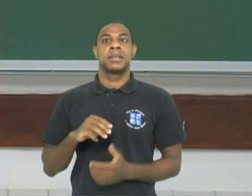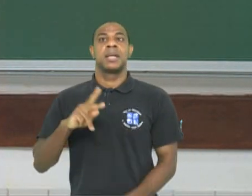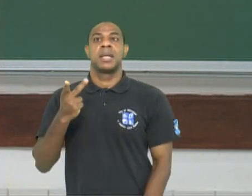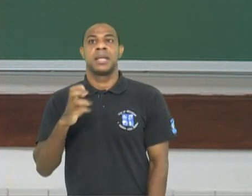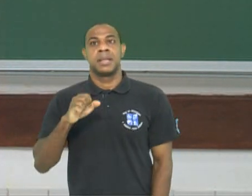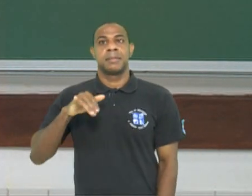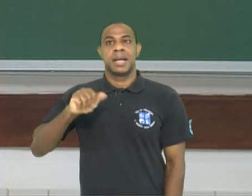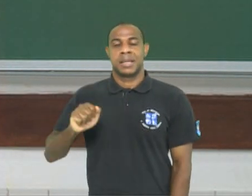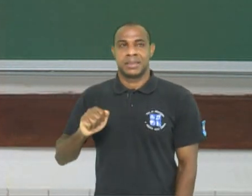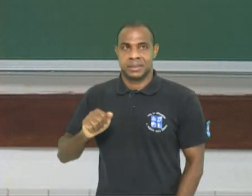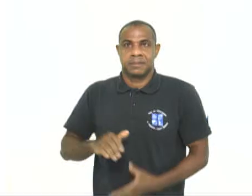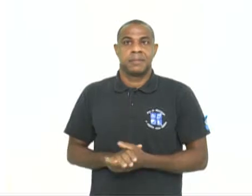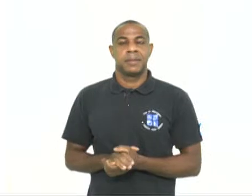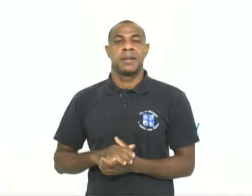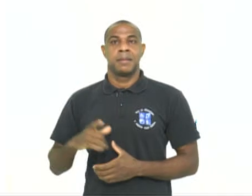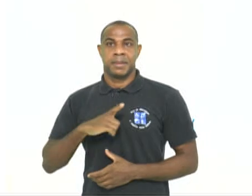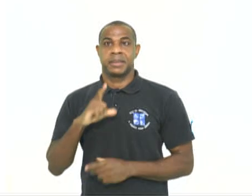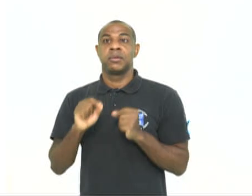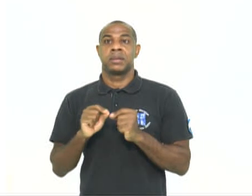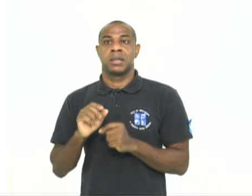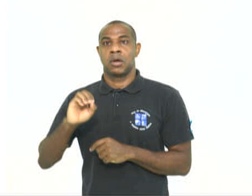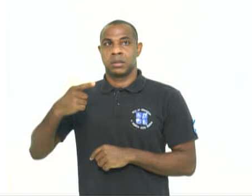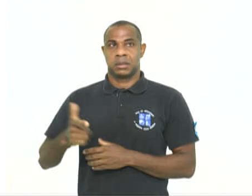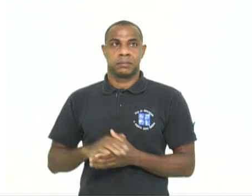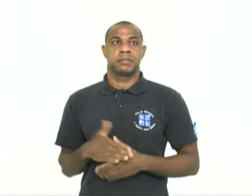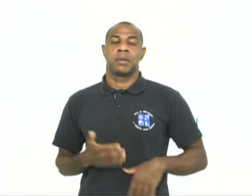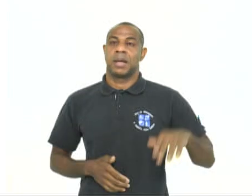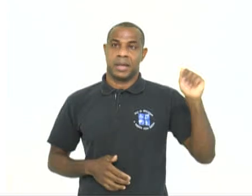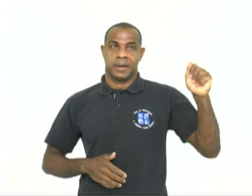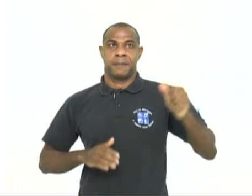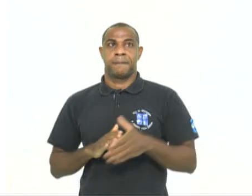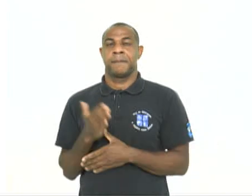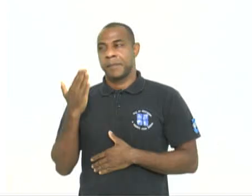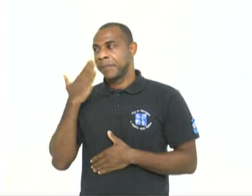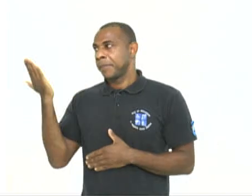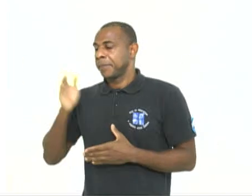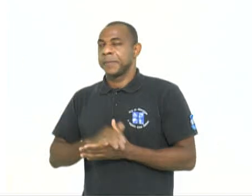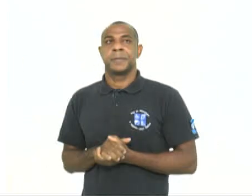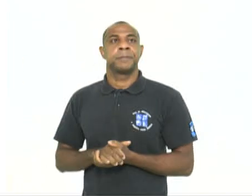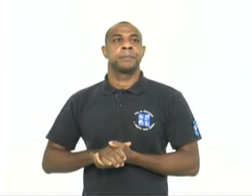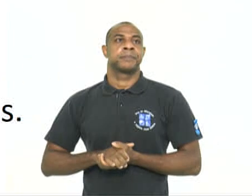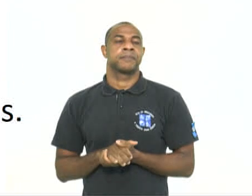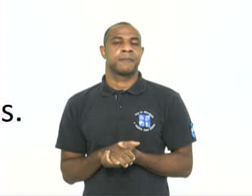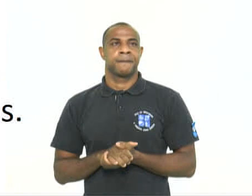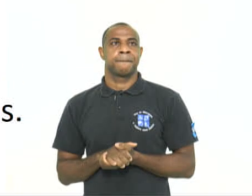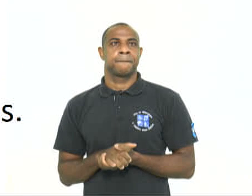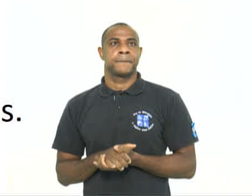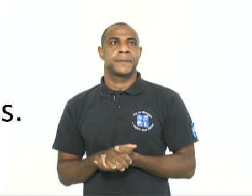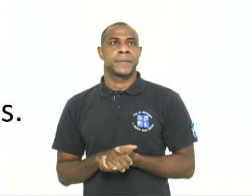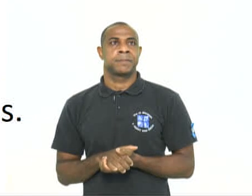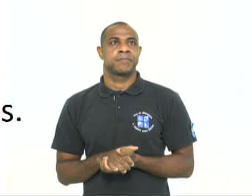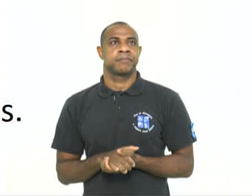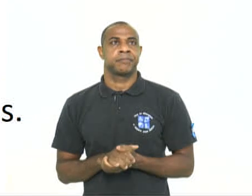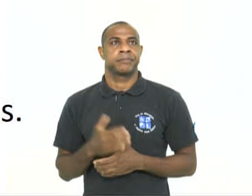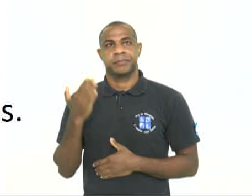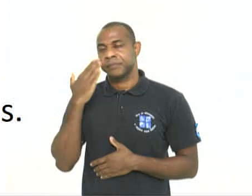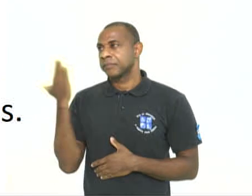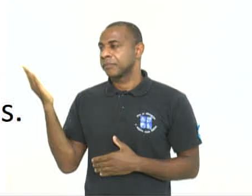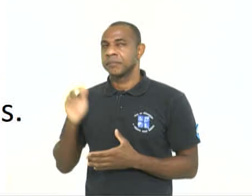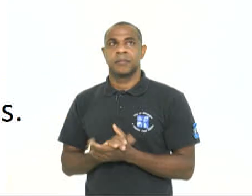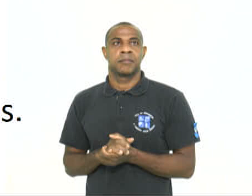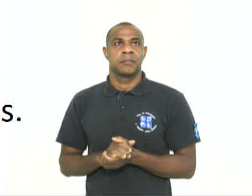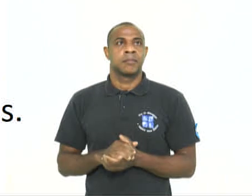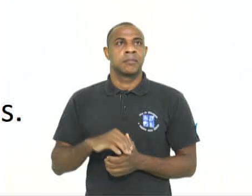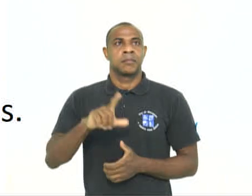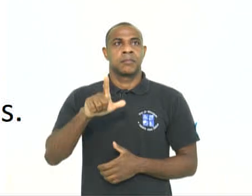captar essa quantidade menor de oxigênio. Portanto, letra A, né, menor pressão e menor concentração de oxigênio. Muito bem, agora a gente vai para